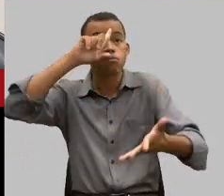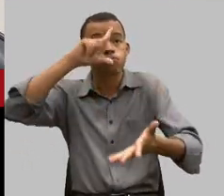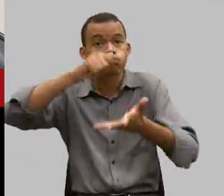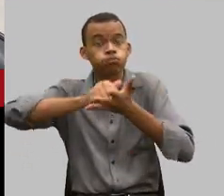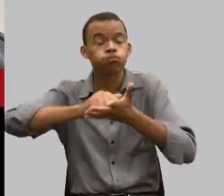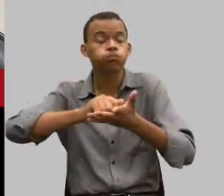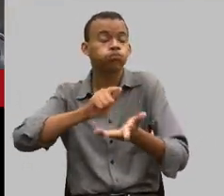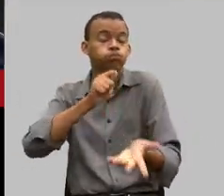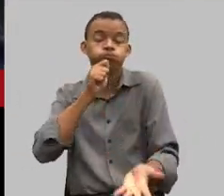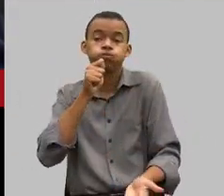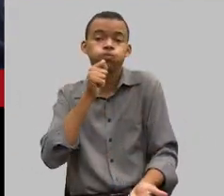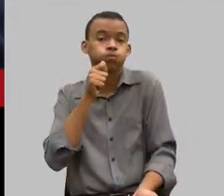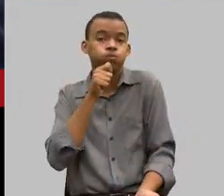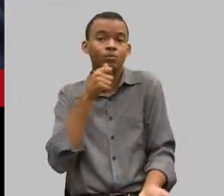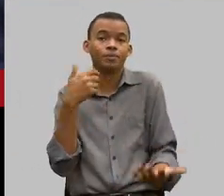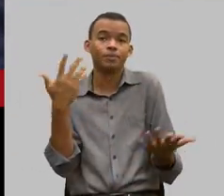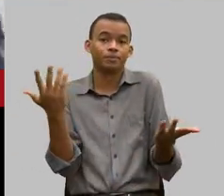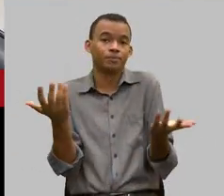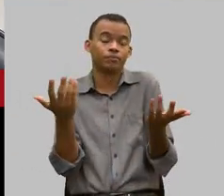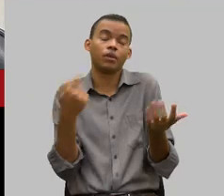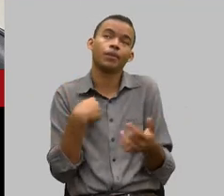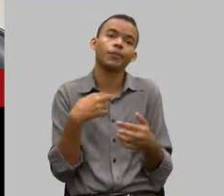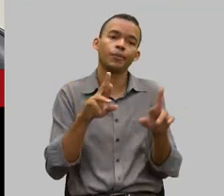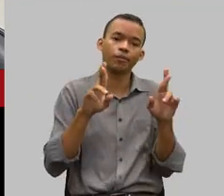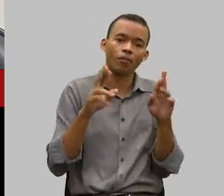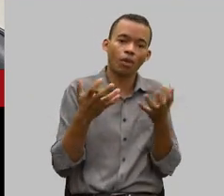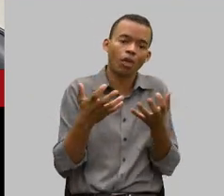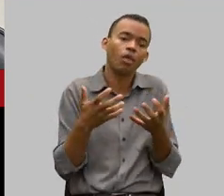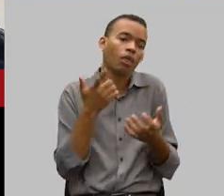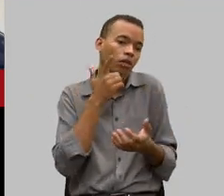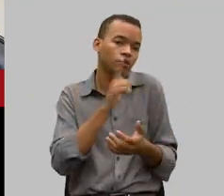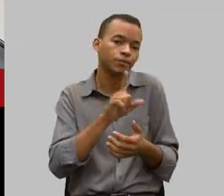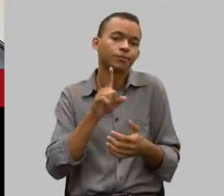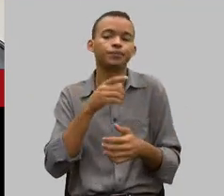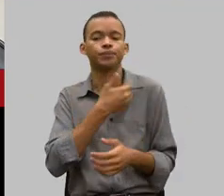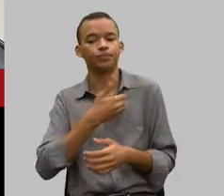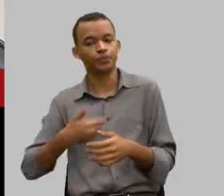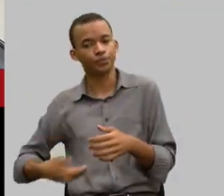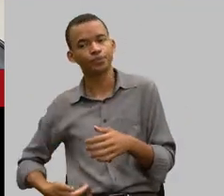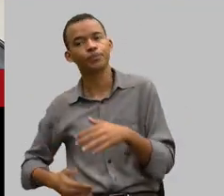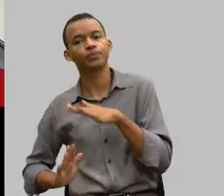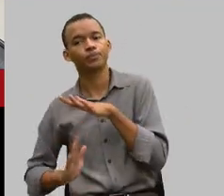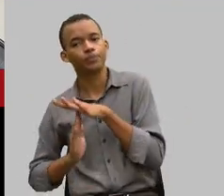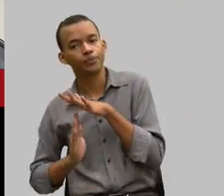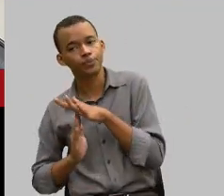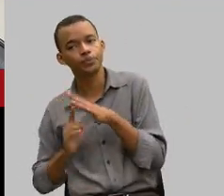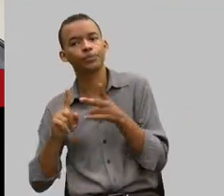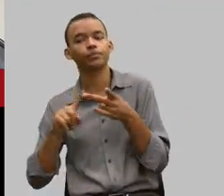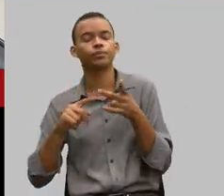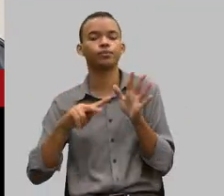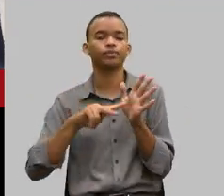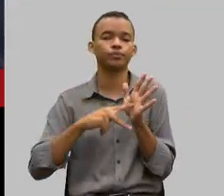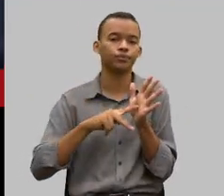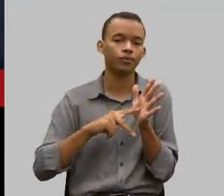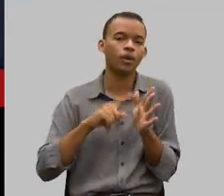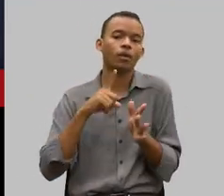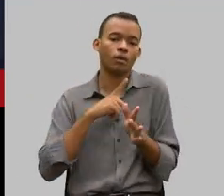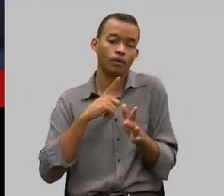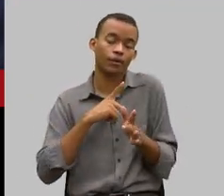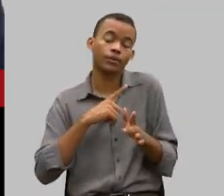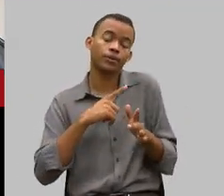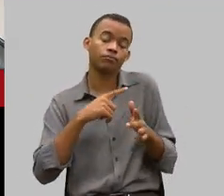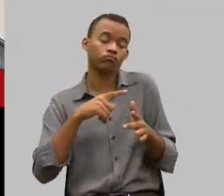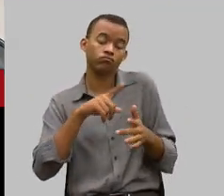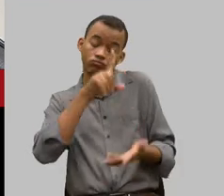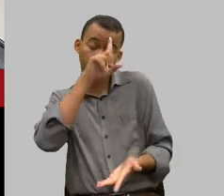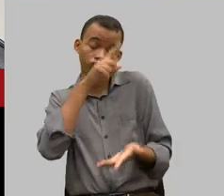eh eu eu queria que tivéssemos chegado mas o Estado tem as suas limitações o sindicato também tem as suas suas os seus posicionamentos